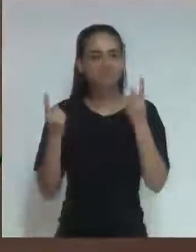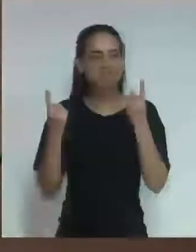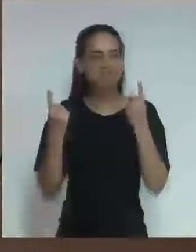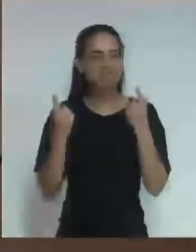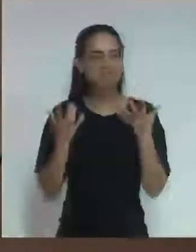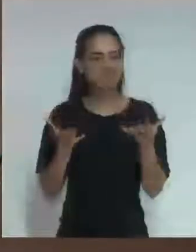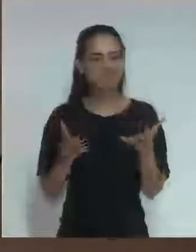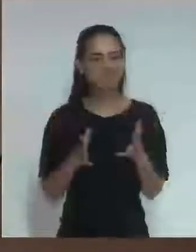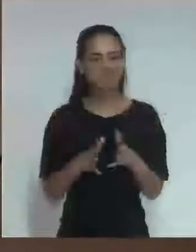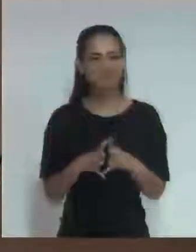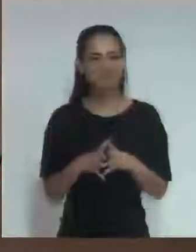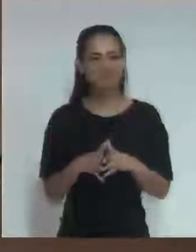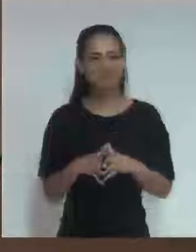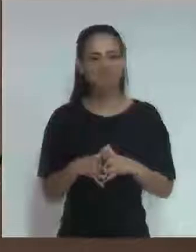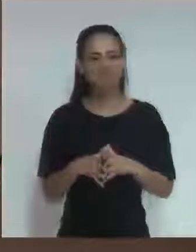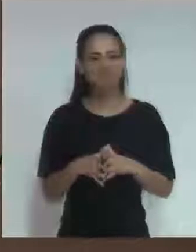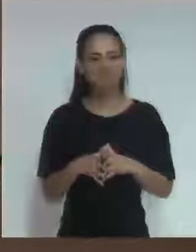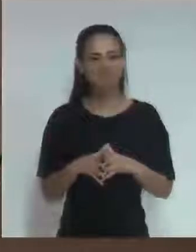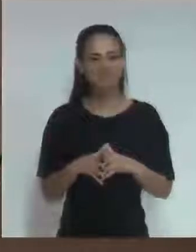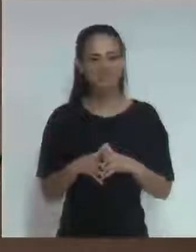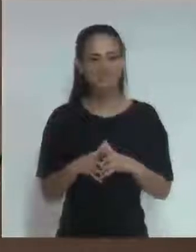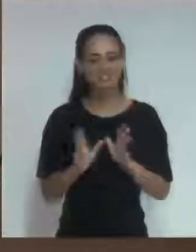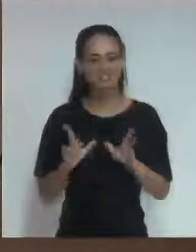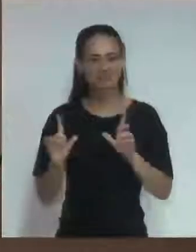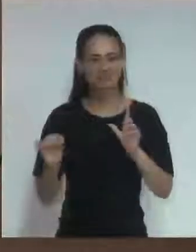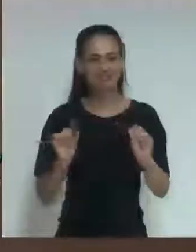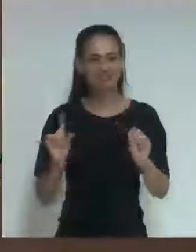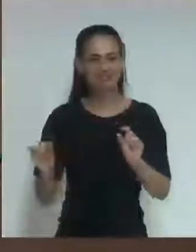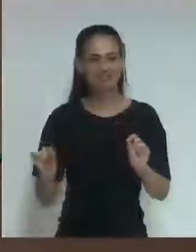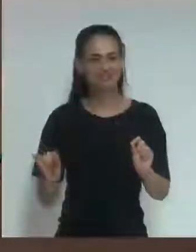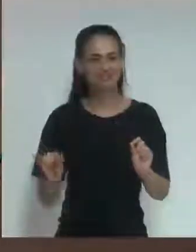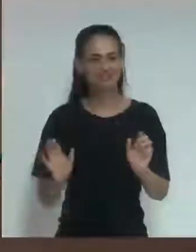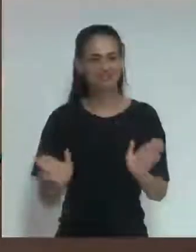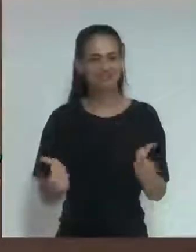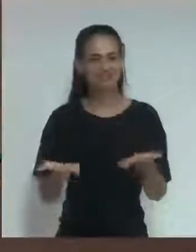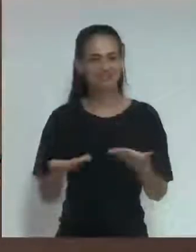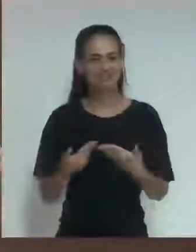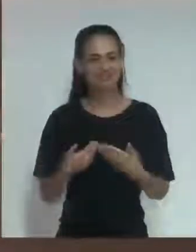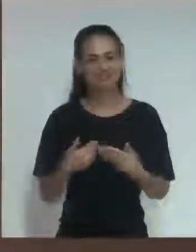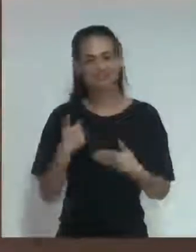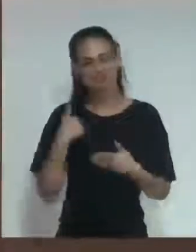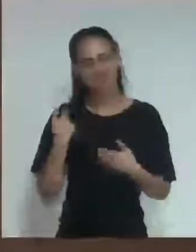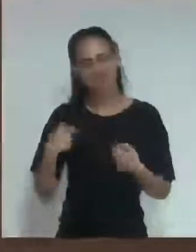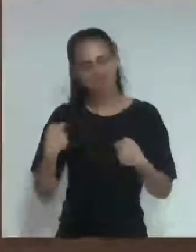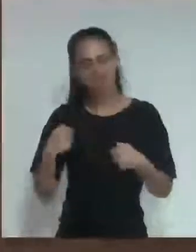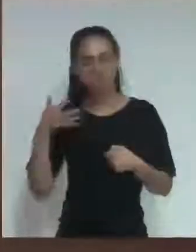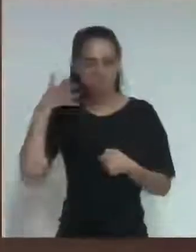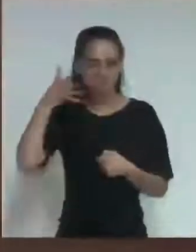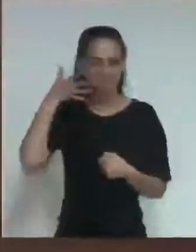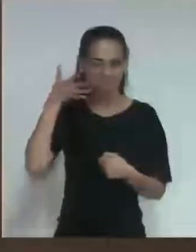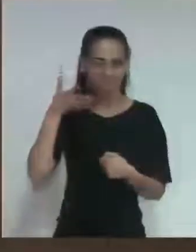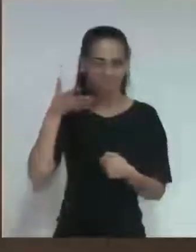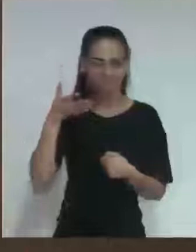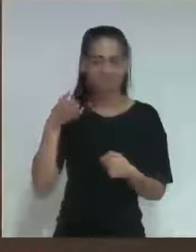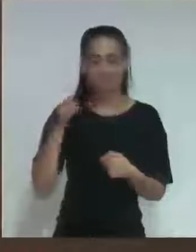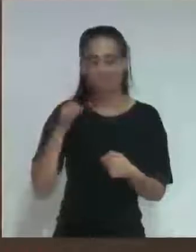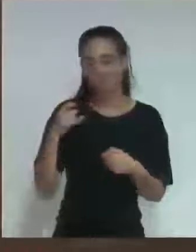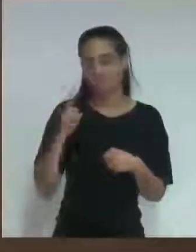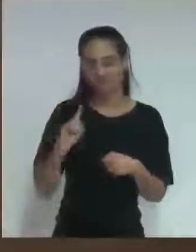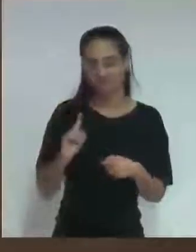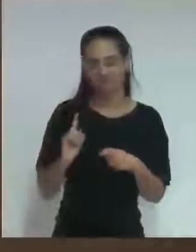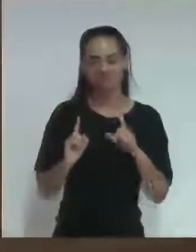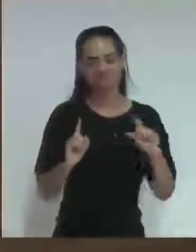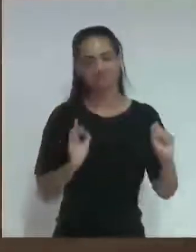só que resistiu até agora, porque está em trabalho, né? Porque senão acho que eu teria ido para casa também. A Guarda Municipal, enfim, a